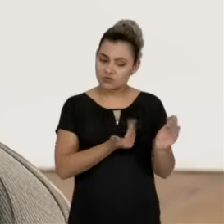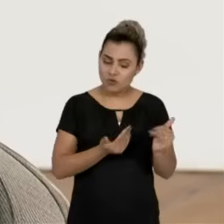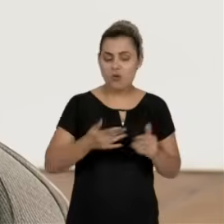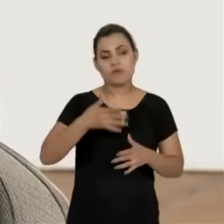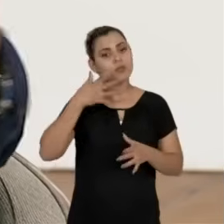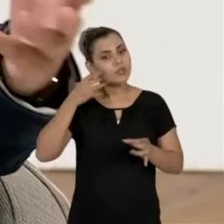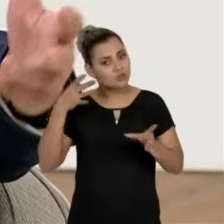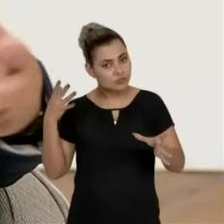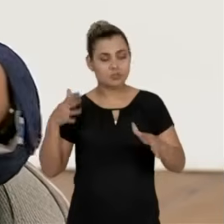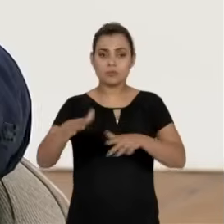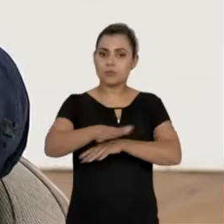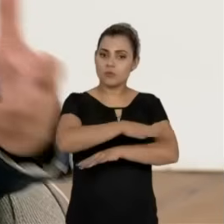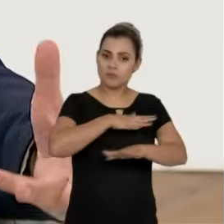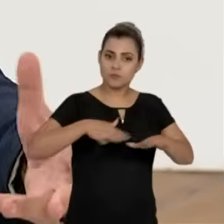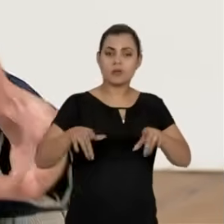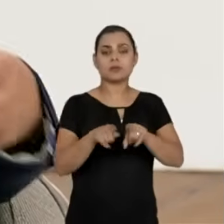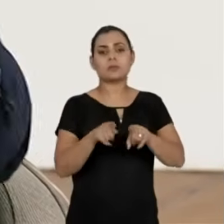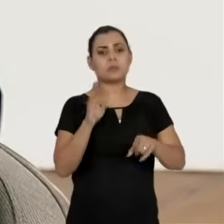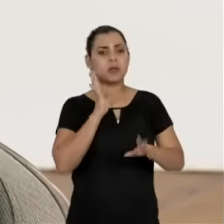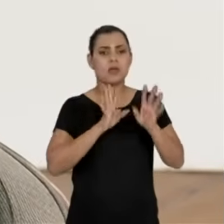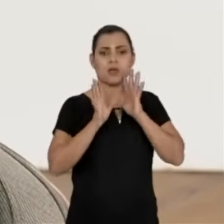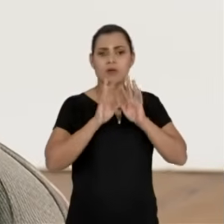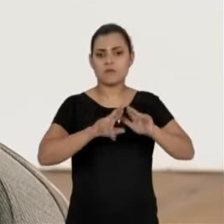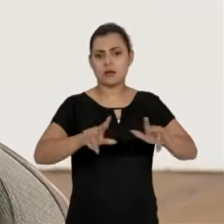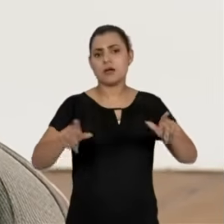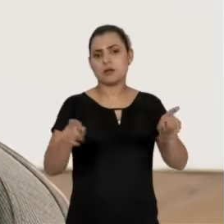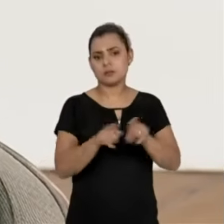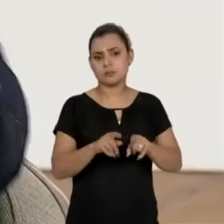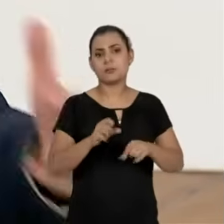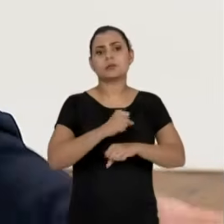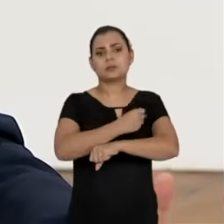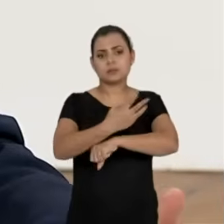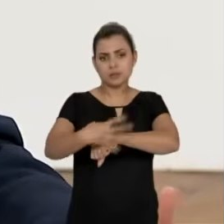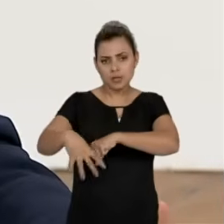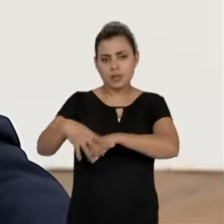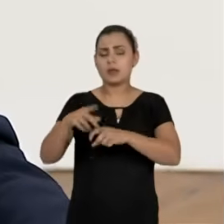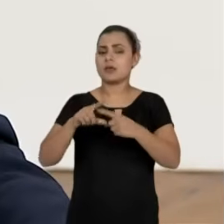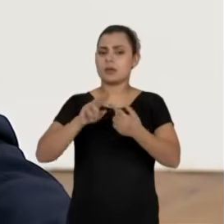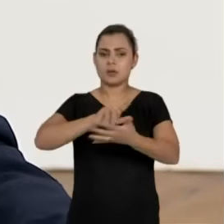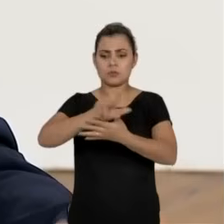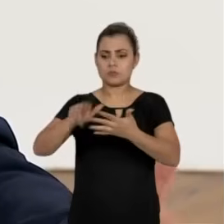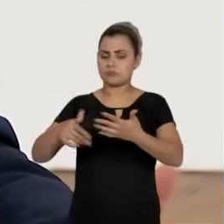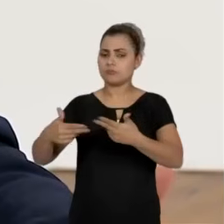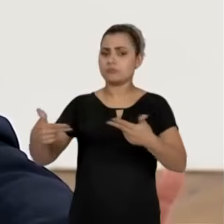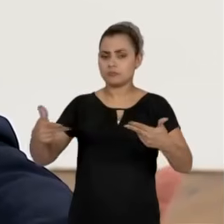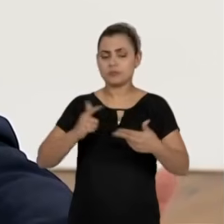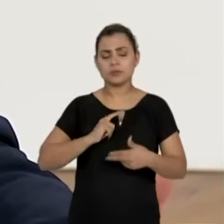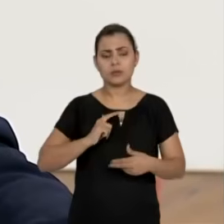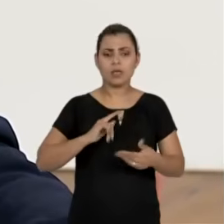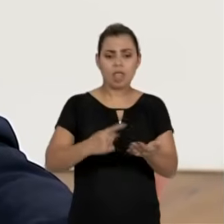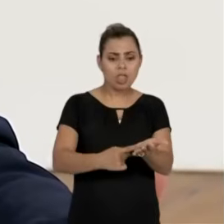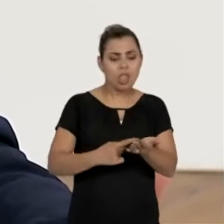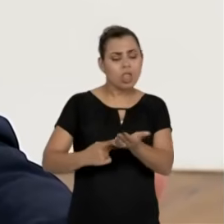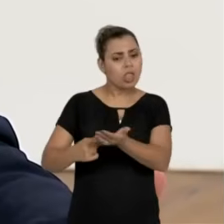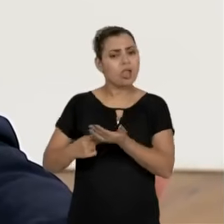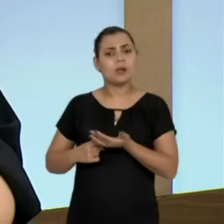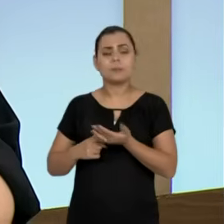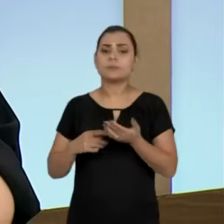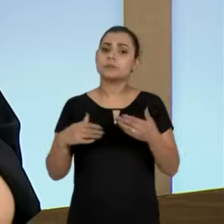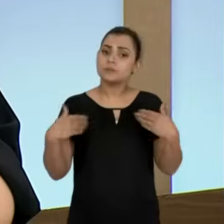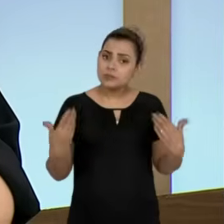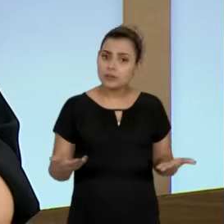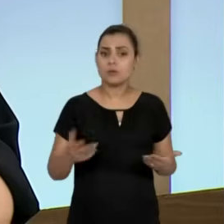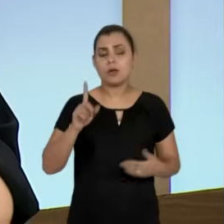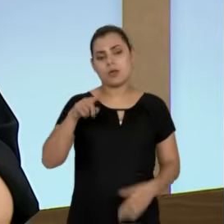né? Tem movimentos hoje em dia muito legais, até lá mesmo em Santarém, em outros lugares, estão se articulando. Então, eu